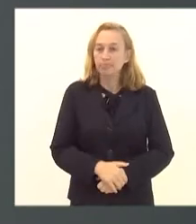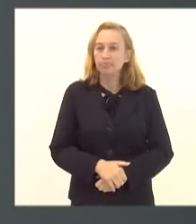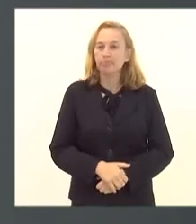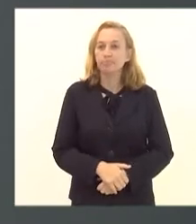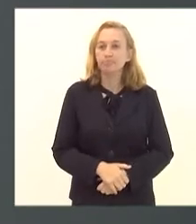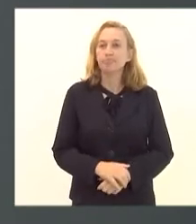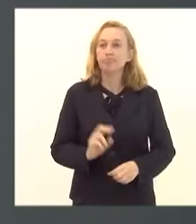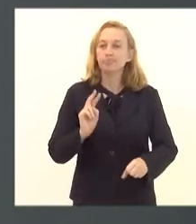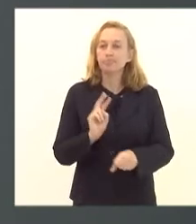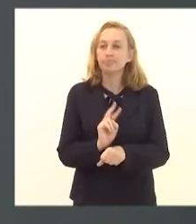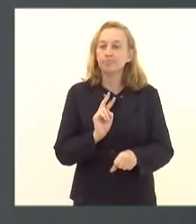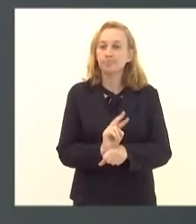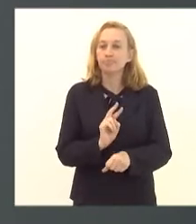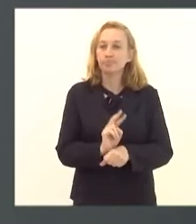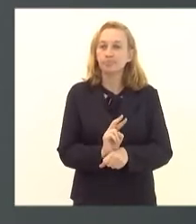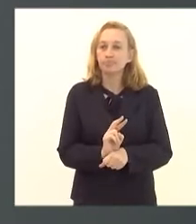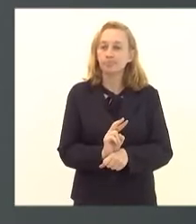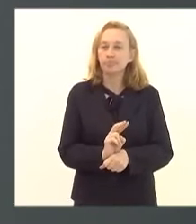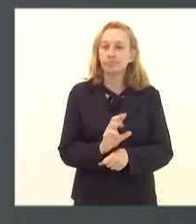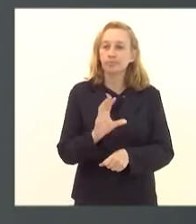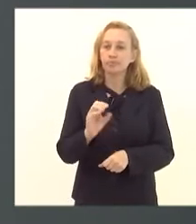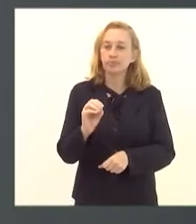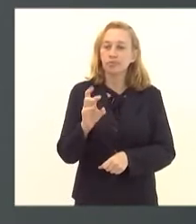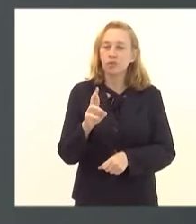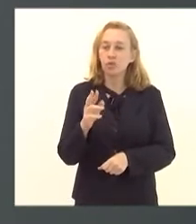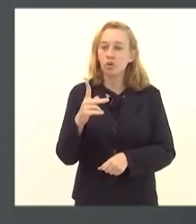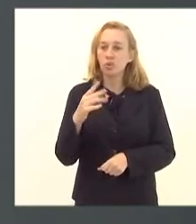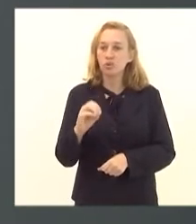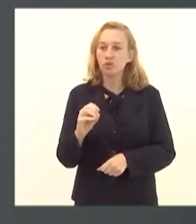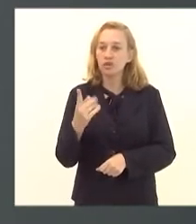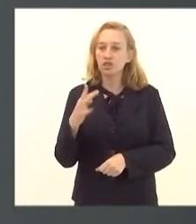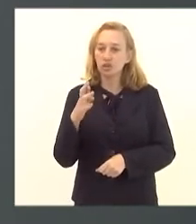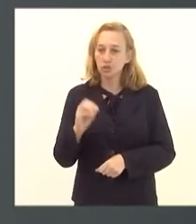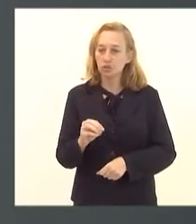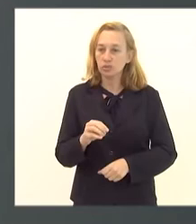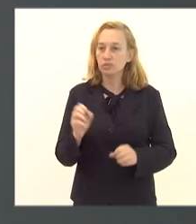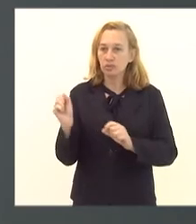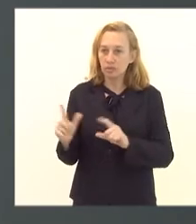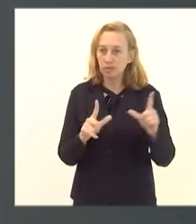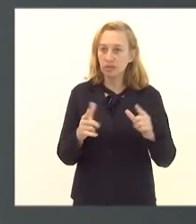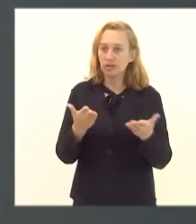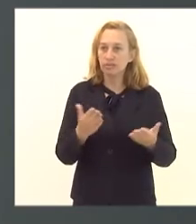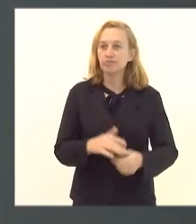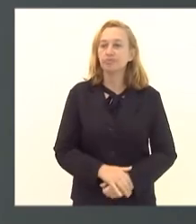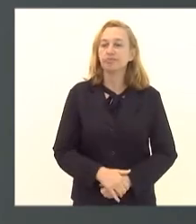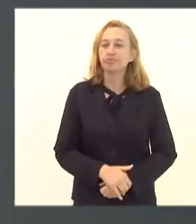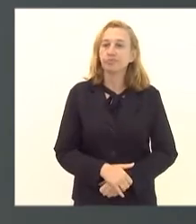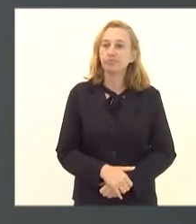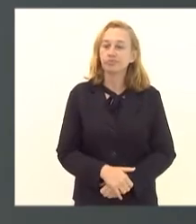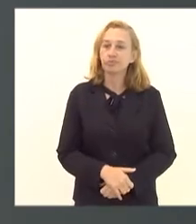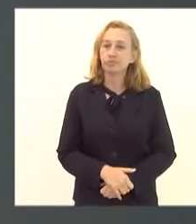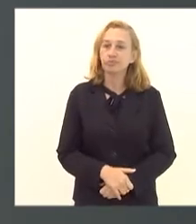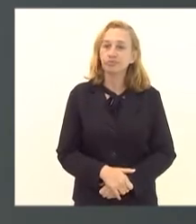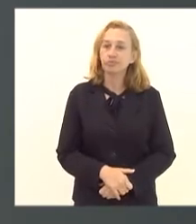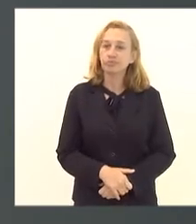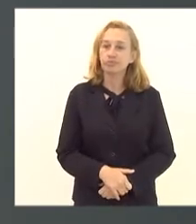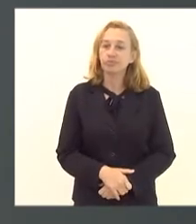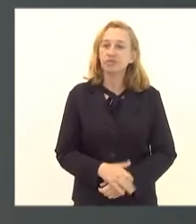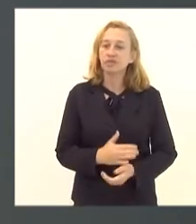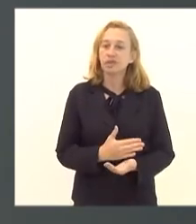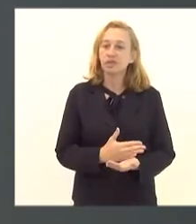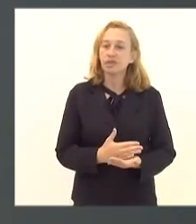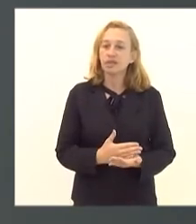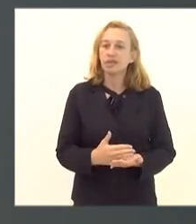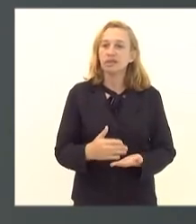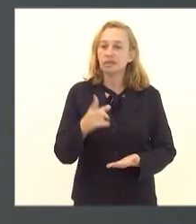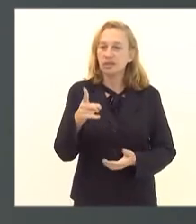e a proteção, né, dos corpos hídricos. É, pode passar que vai mostrar a foto já já começando a